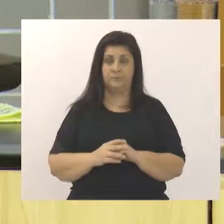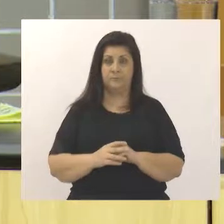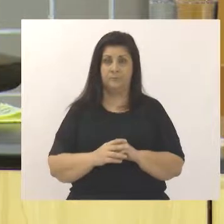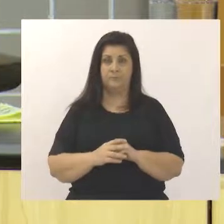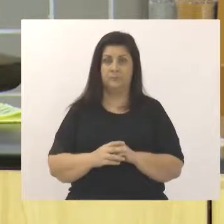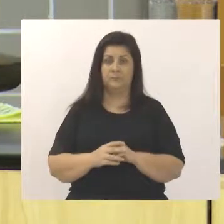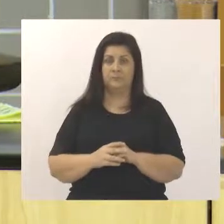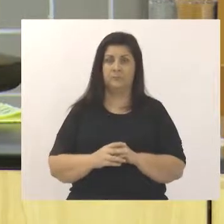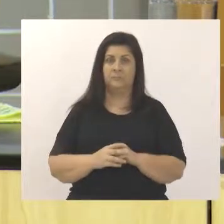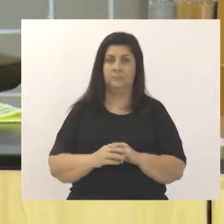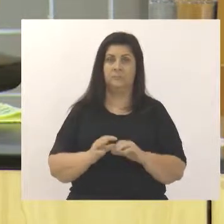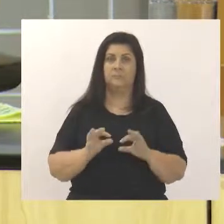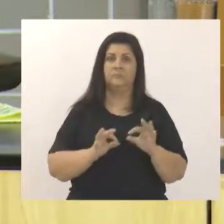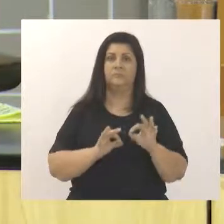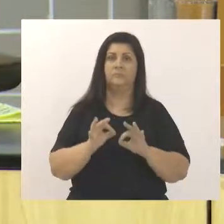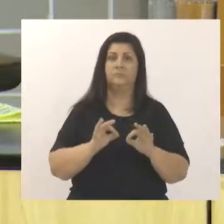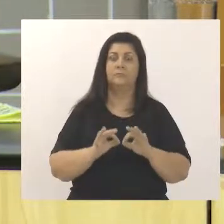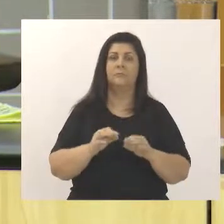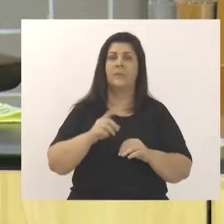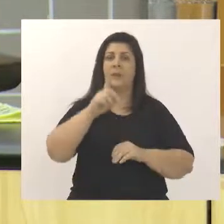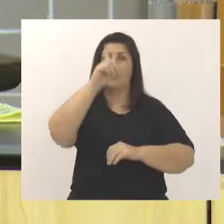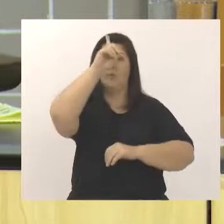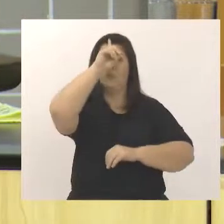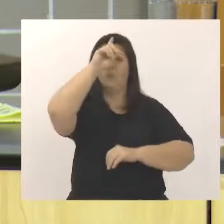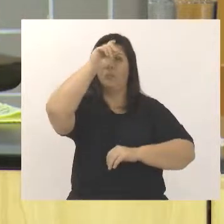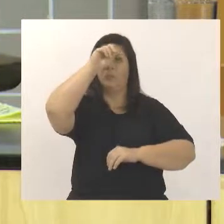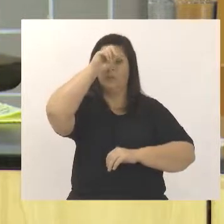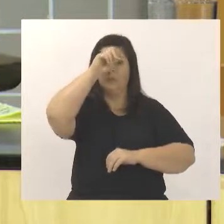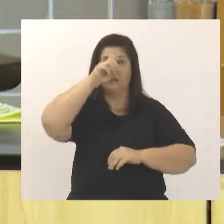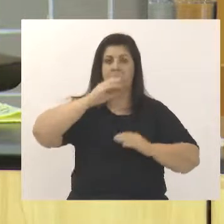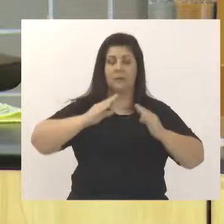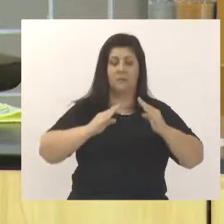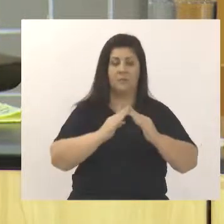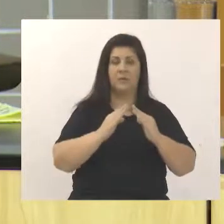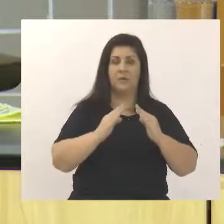Dispõe que maternidades, casas de partos,